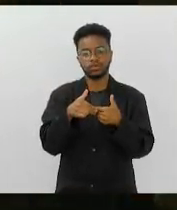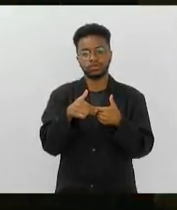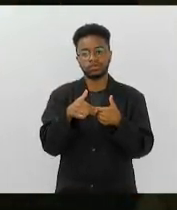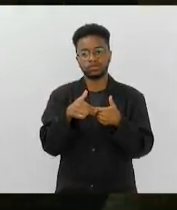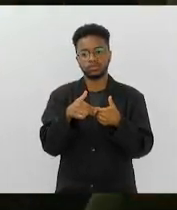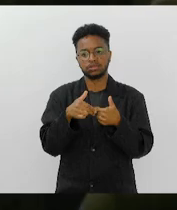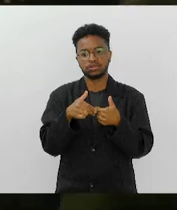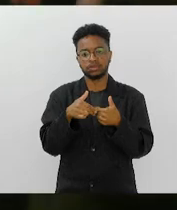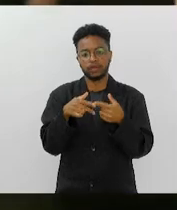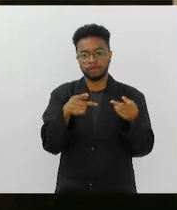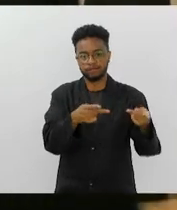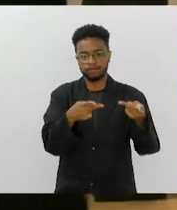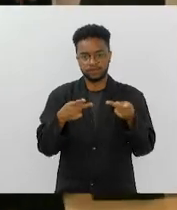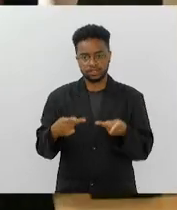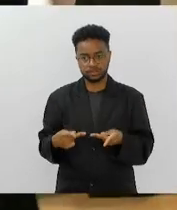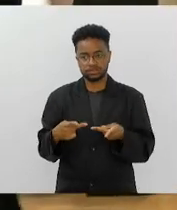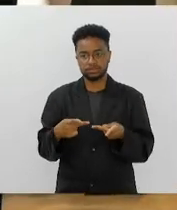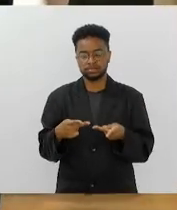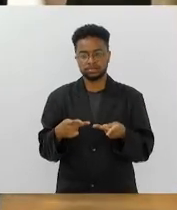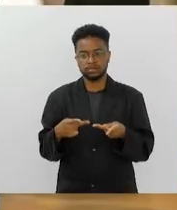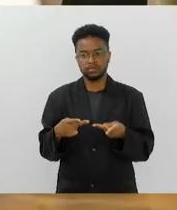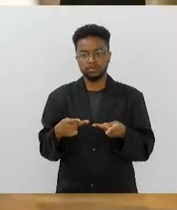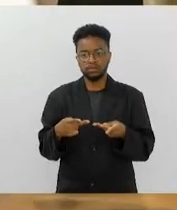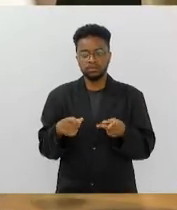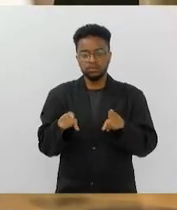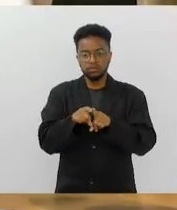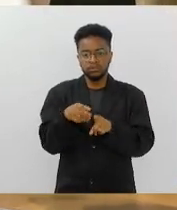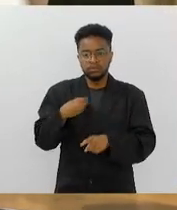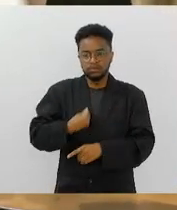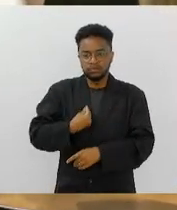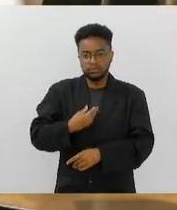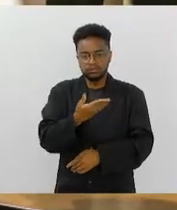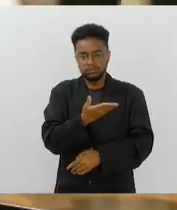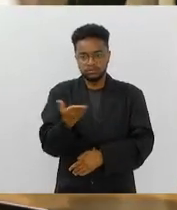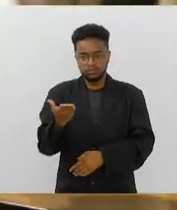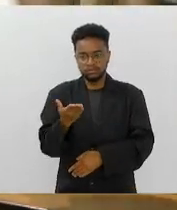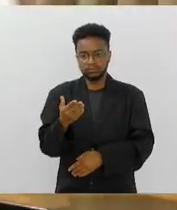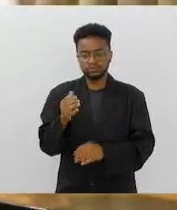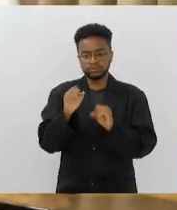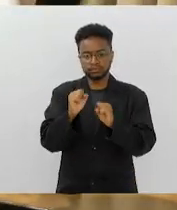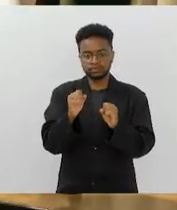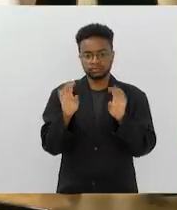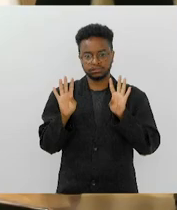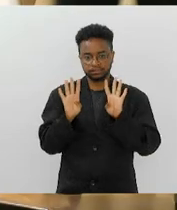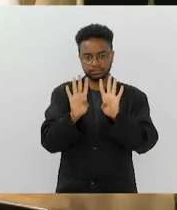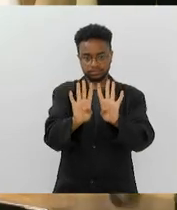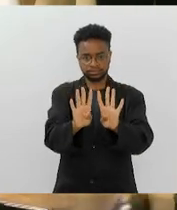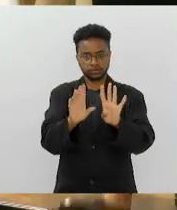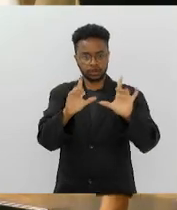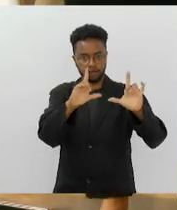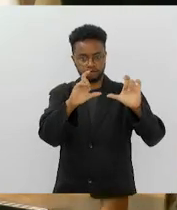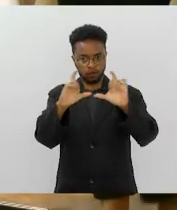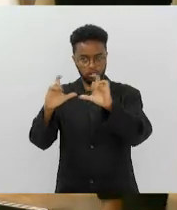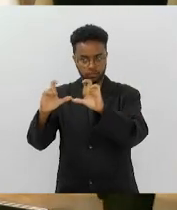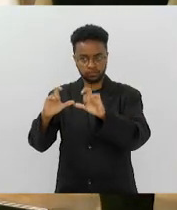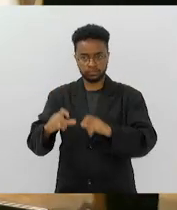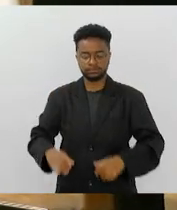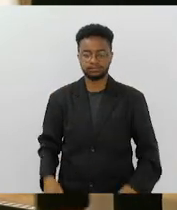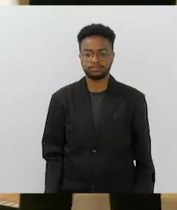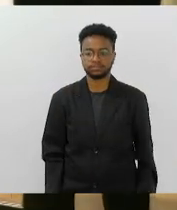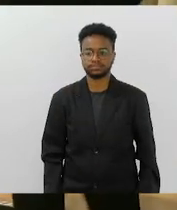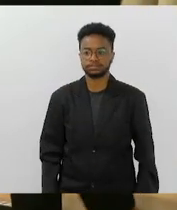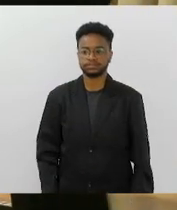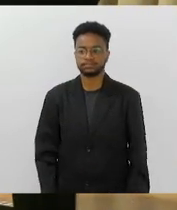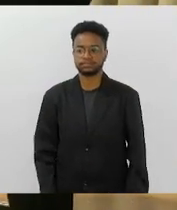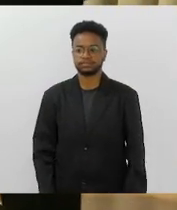pela visita e pela presença de vocês aqui. Acho que a gente pode chegar um pouquinho para frente já para tirar a nossa foto